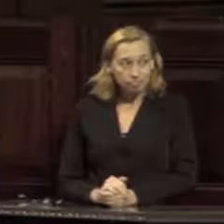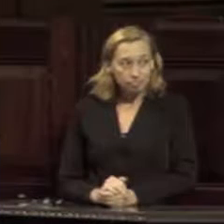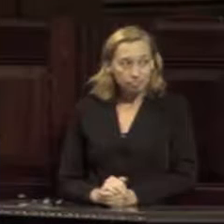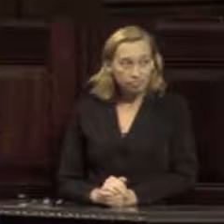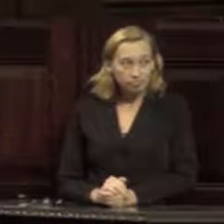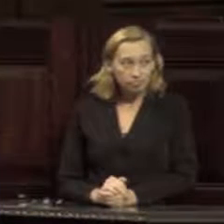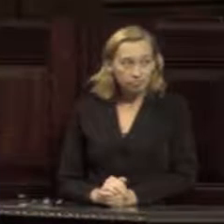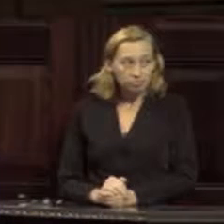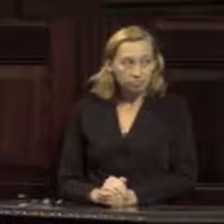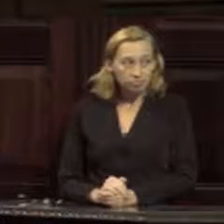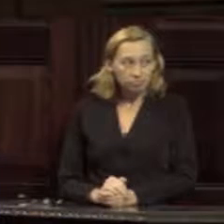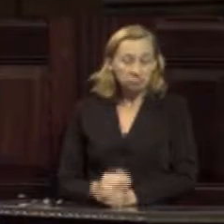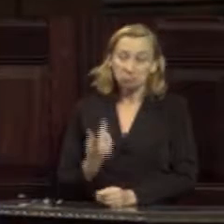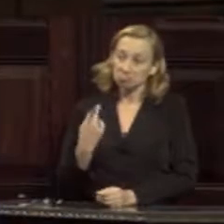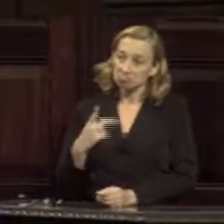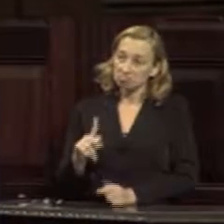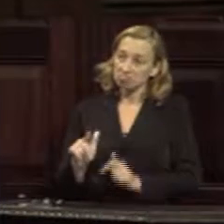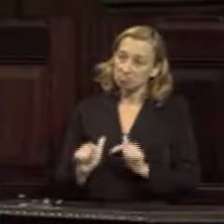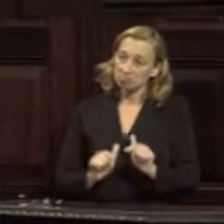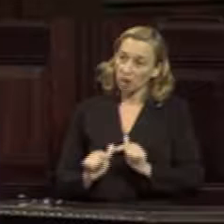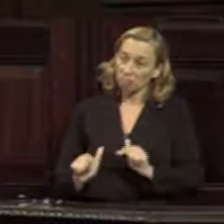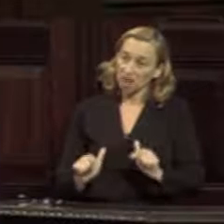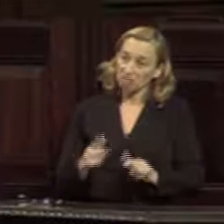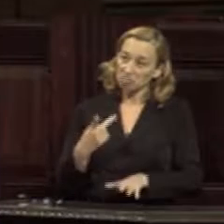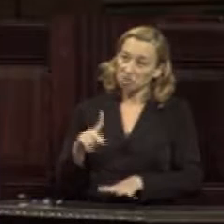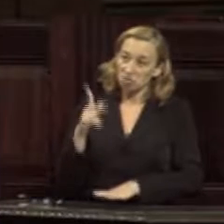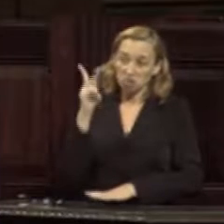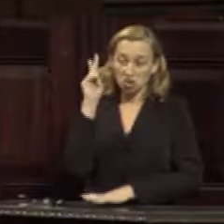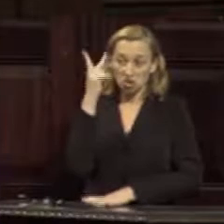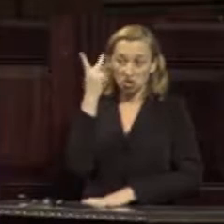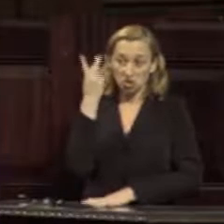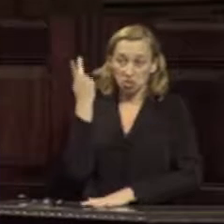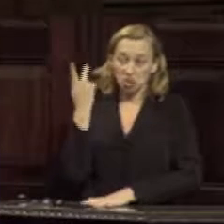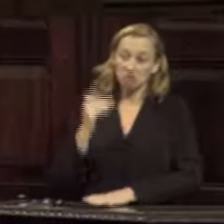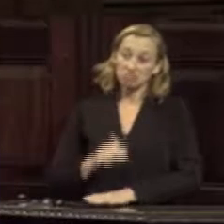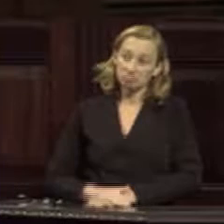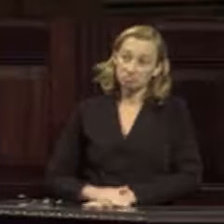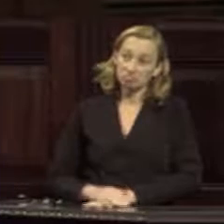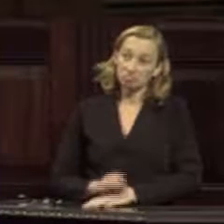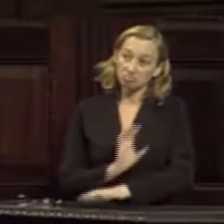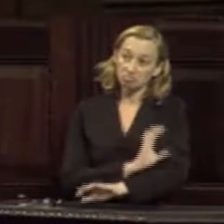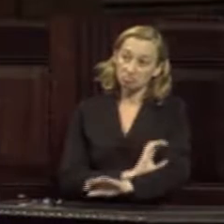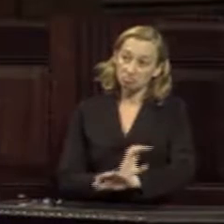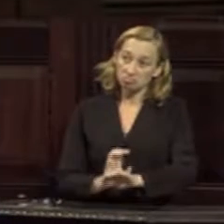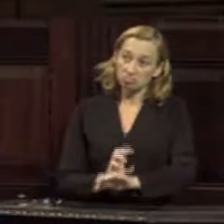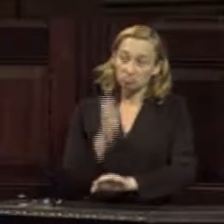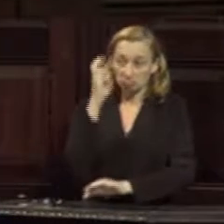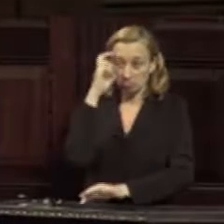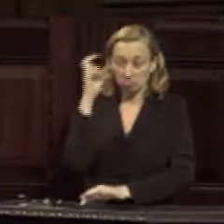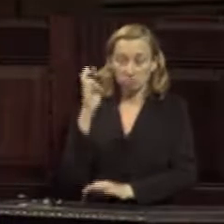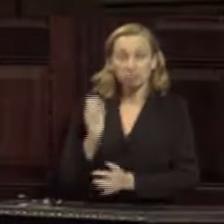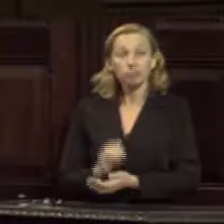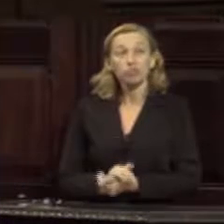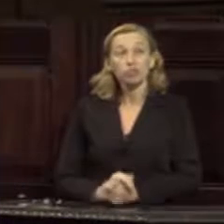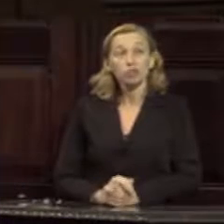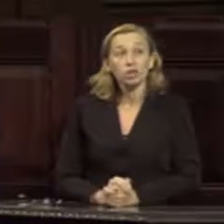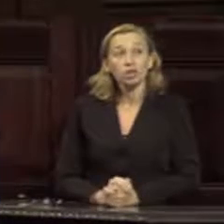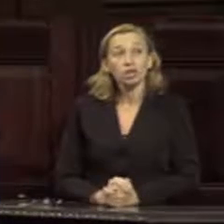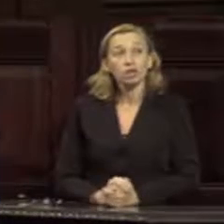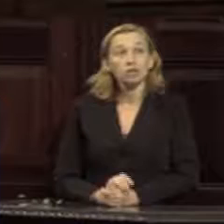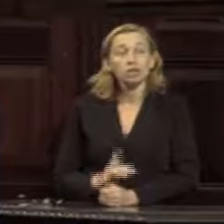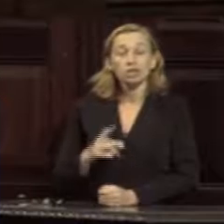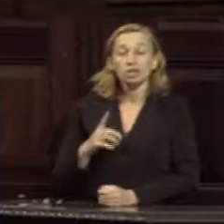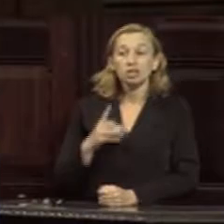pelo seu mandato, pela sua história, pela sua conduta. Falar ao deputado Luiz